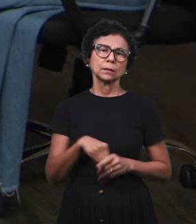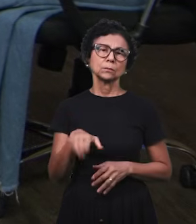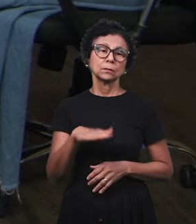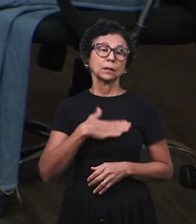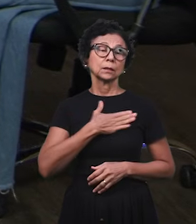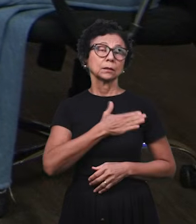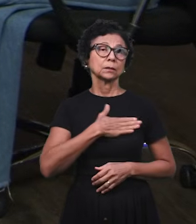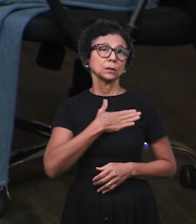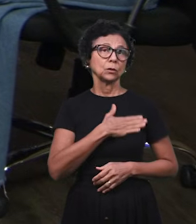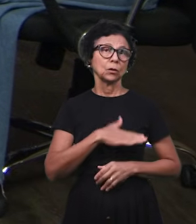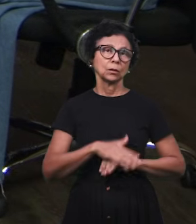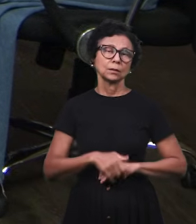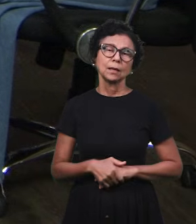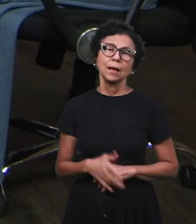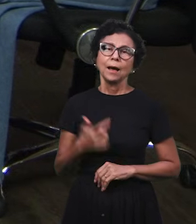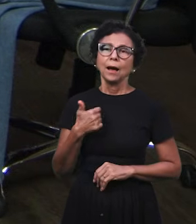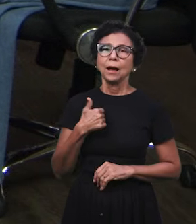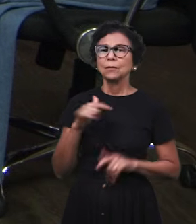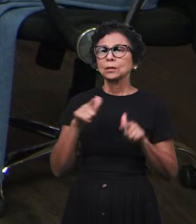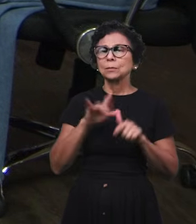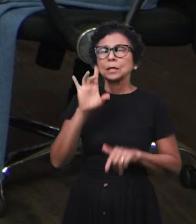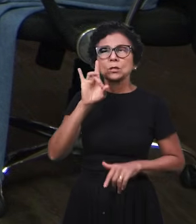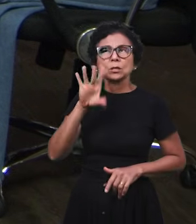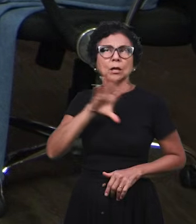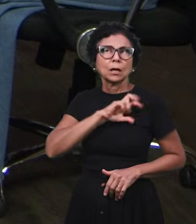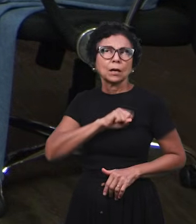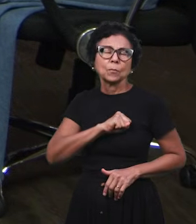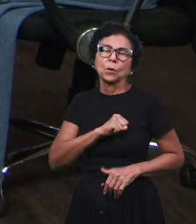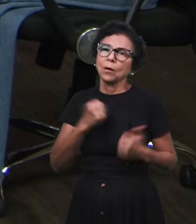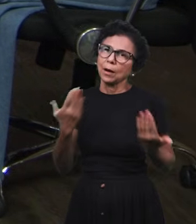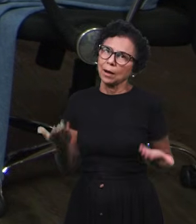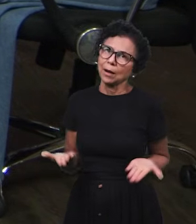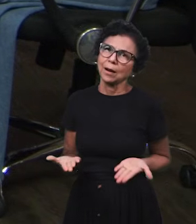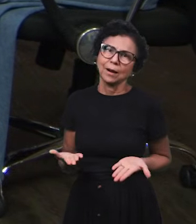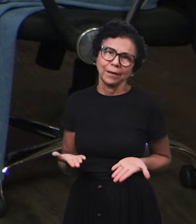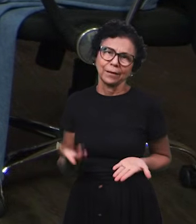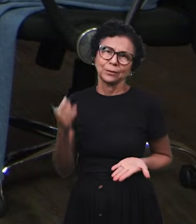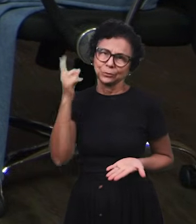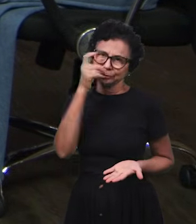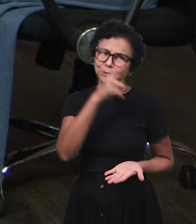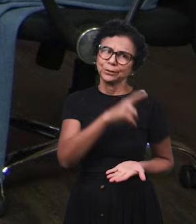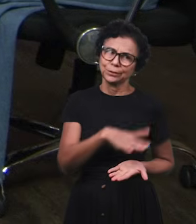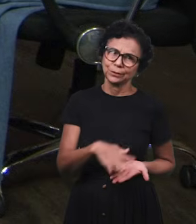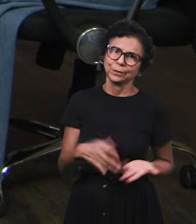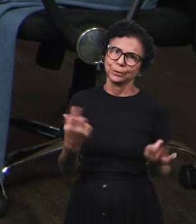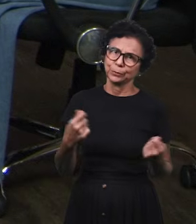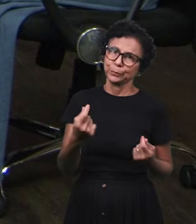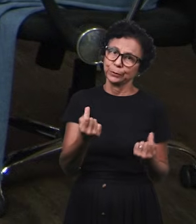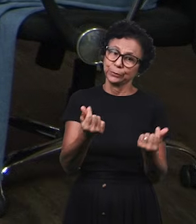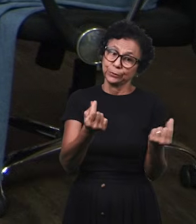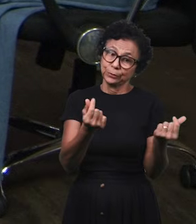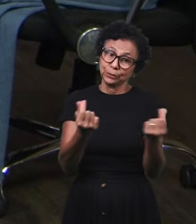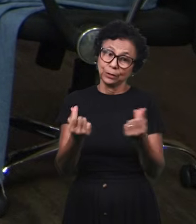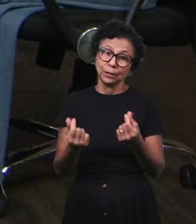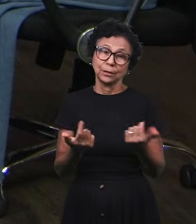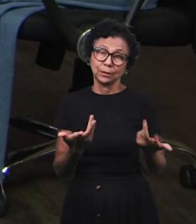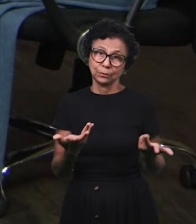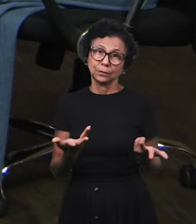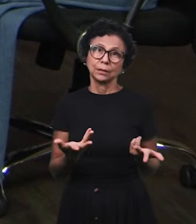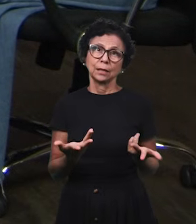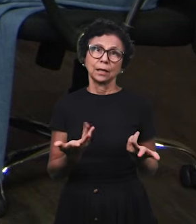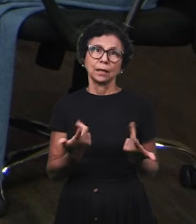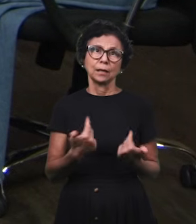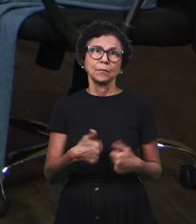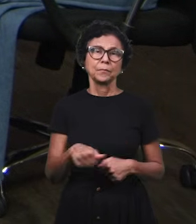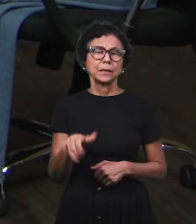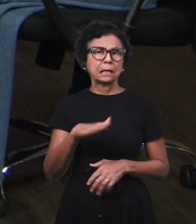até porque o trabalho é trabalhoso, a advocacia, então precisa ser bem remunerada. Então, para fazer concurso público, não é necessário ter Não é necessário